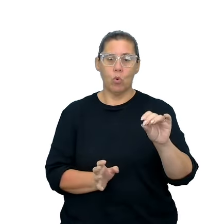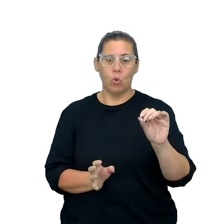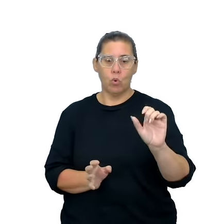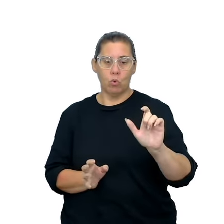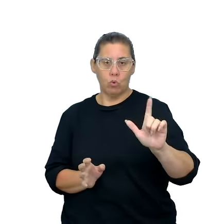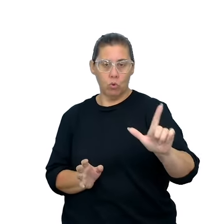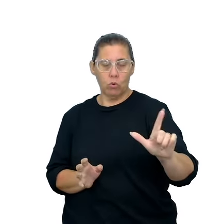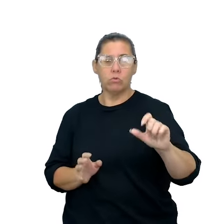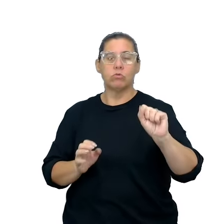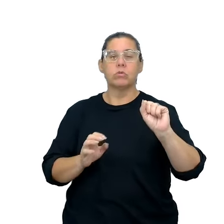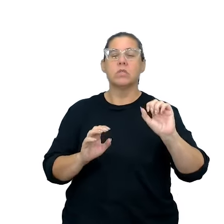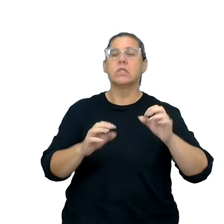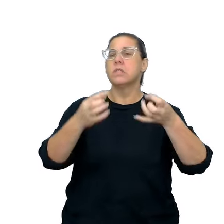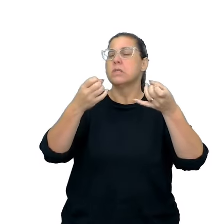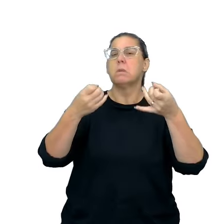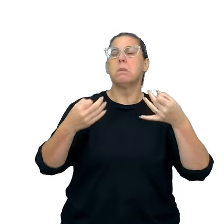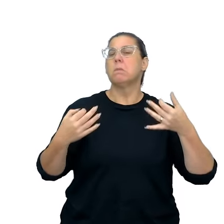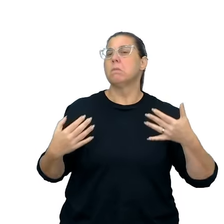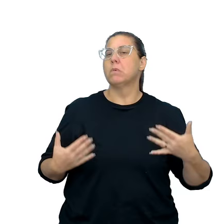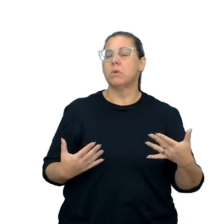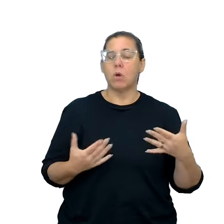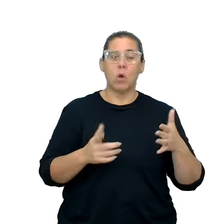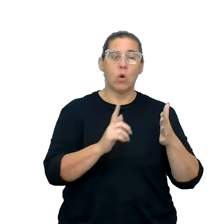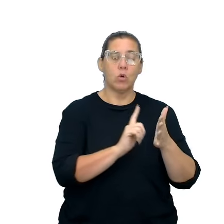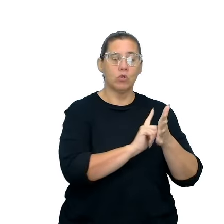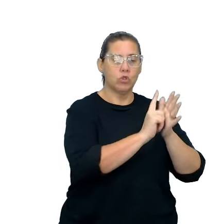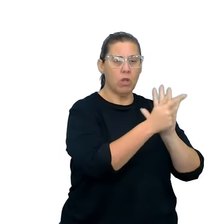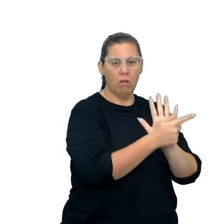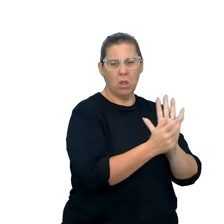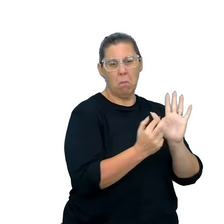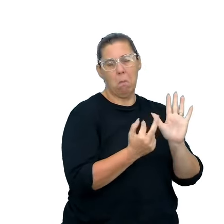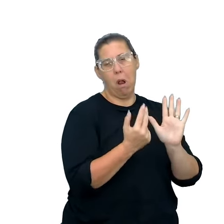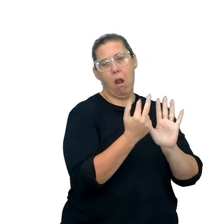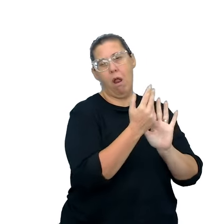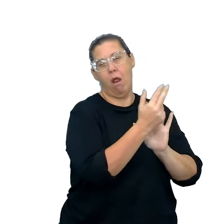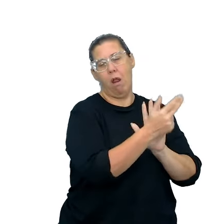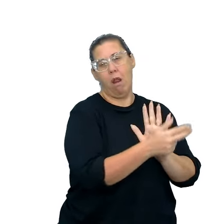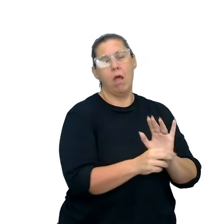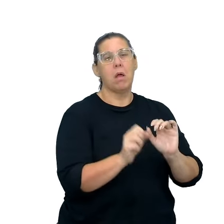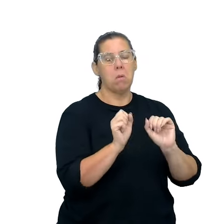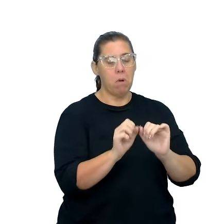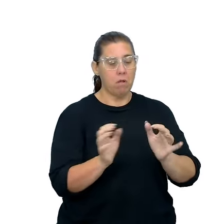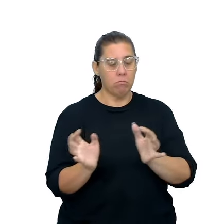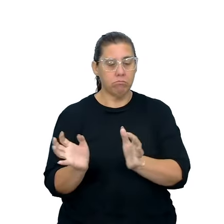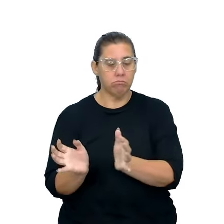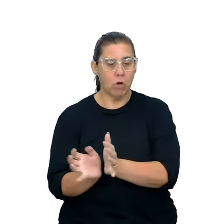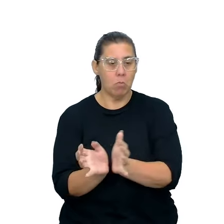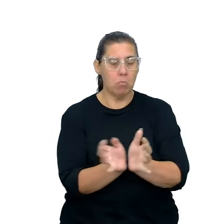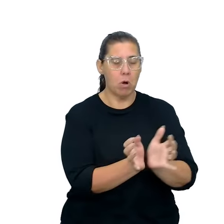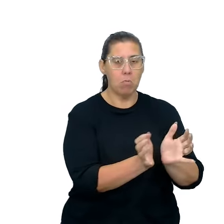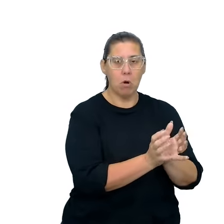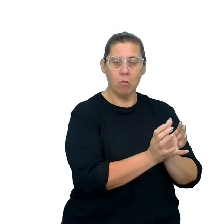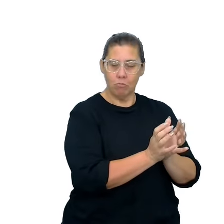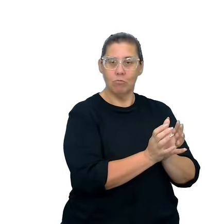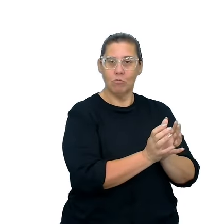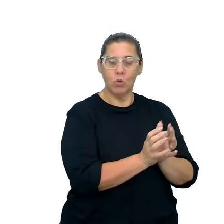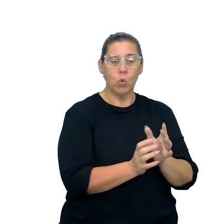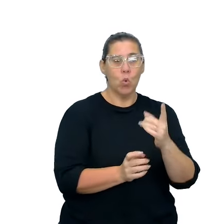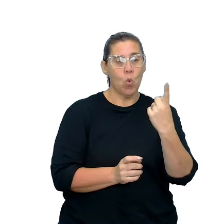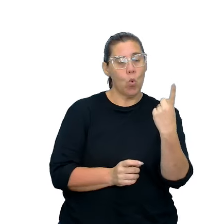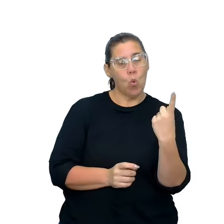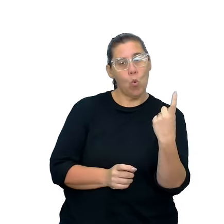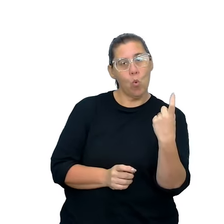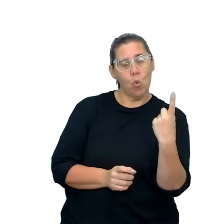nos fala em relação aos gêneros variados, que podem ser agrupados em função de um certo número